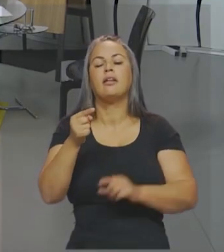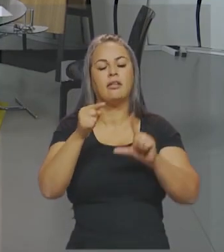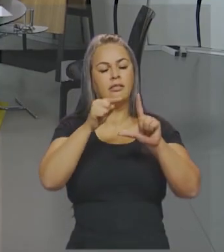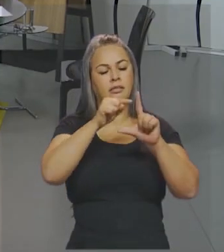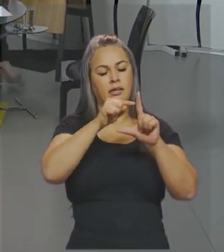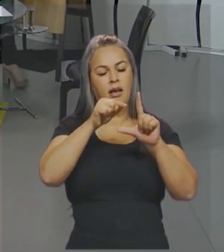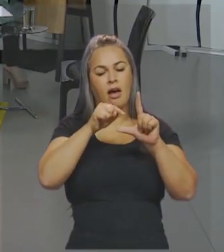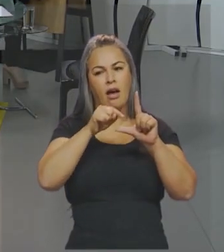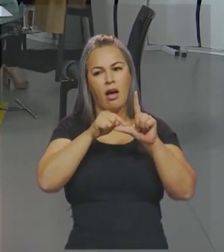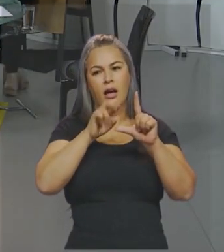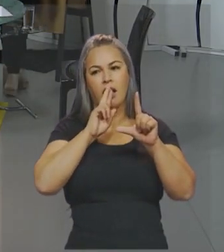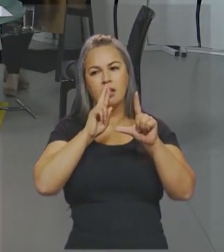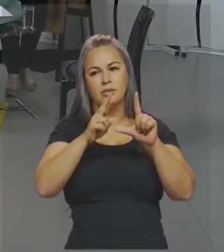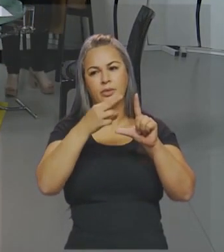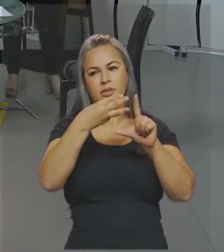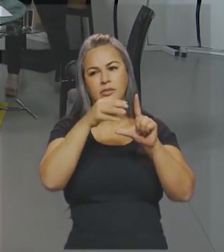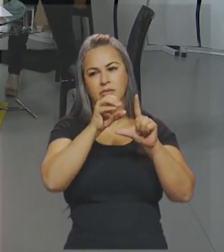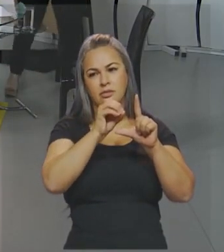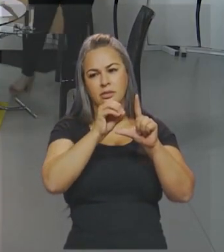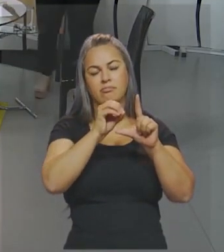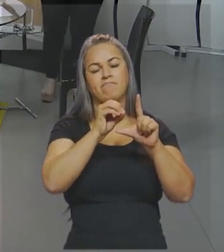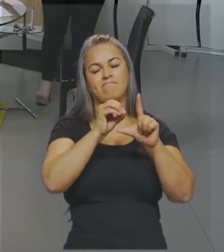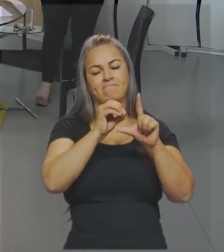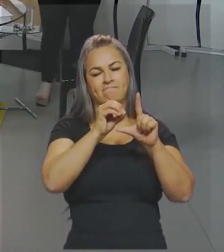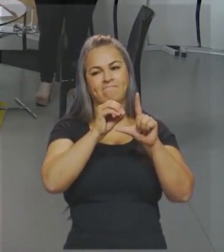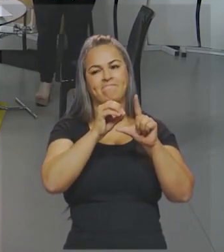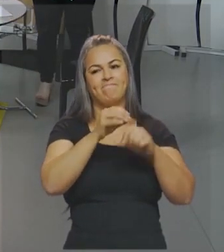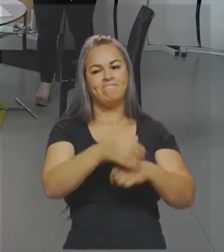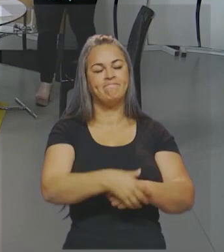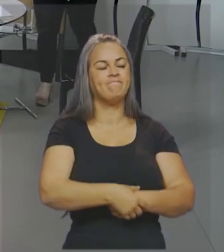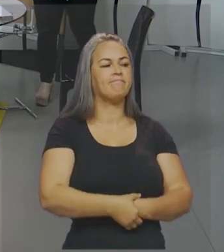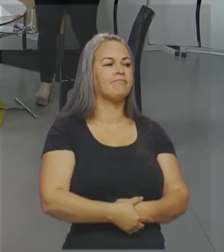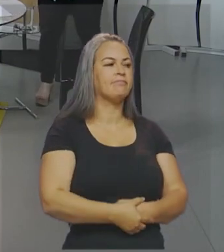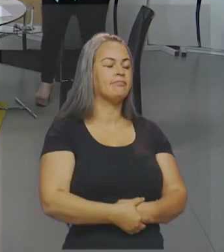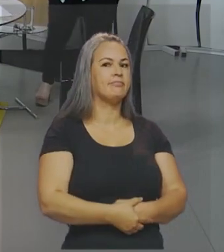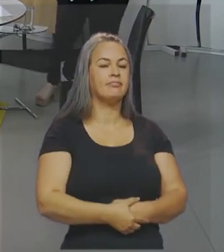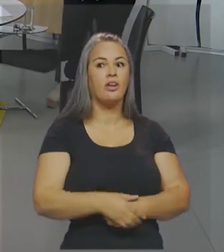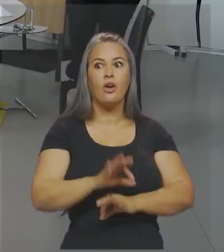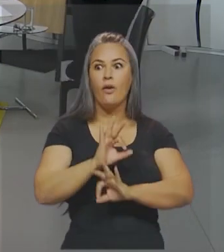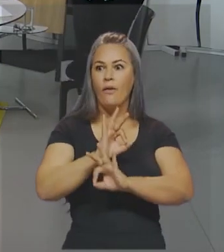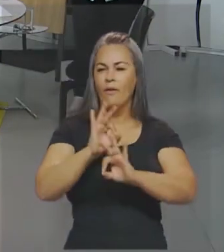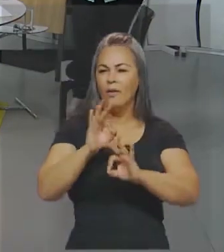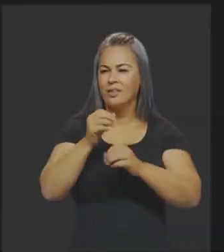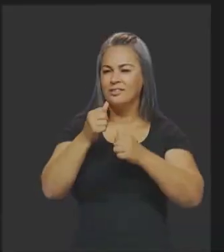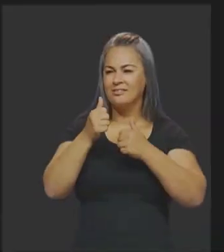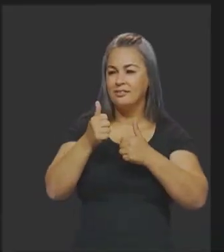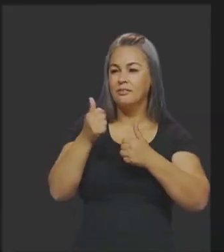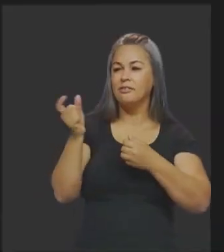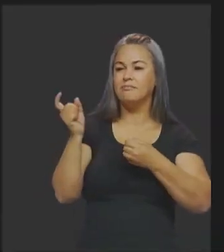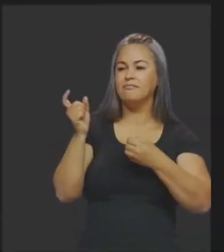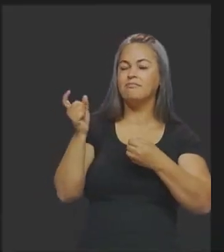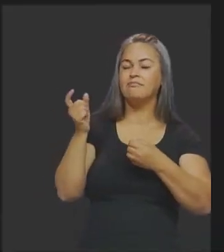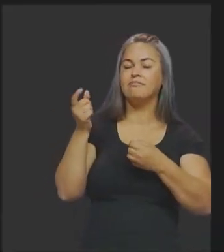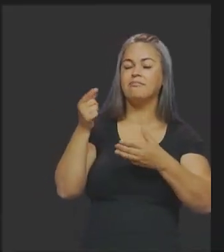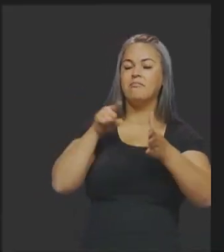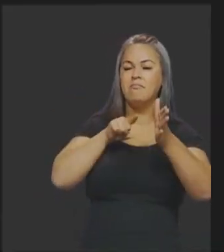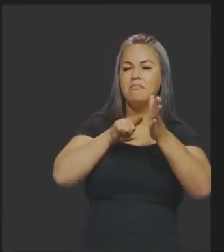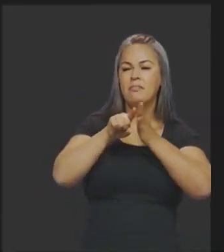bom? Excelente. Obrigada. Vamos para a próxima. Nossa próxima pergunta é uma pergunta de 3º ano. Qual é a